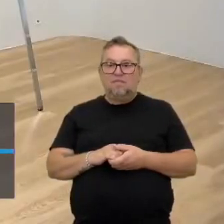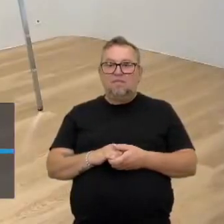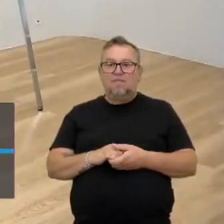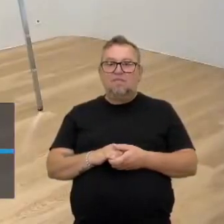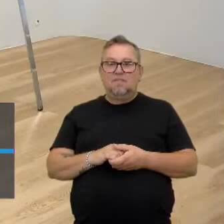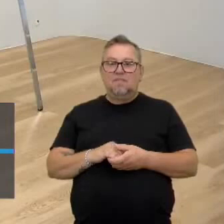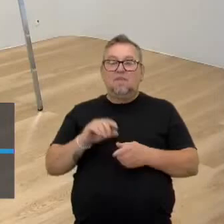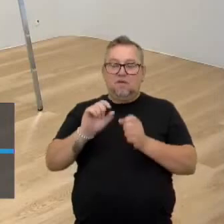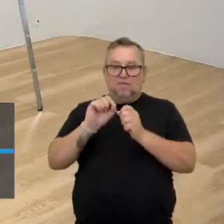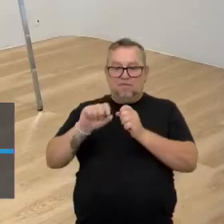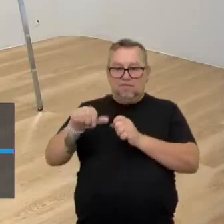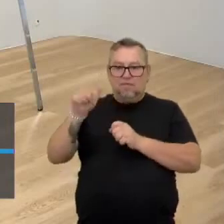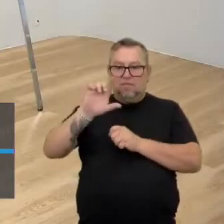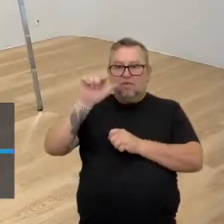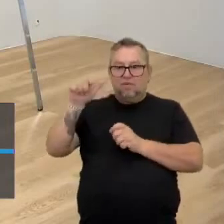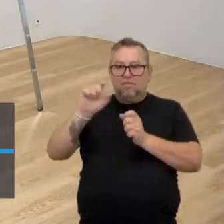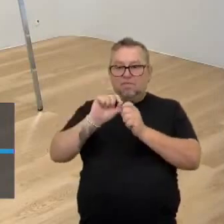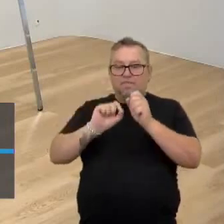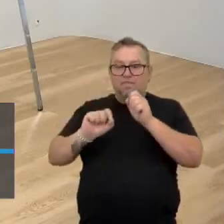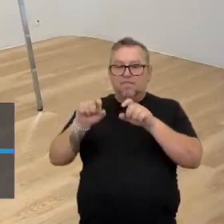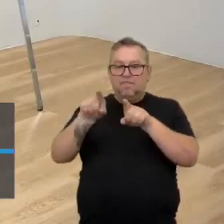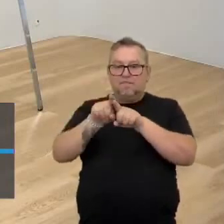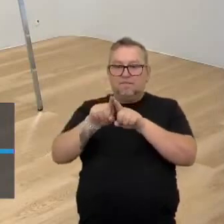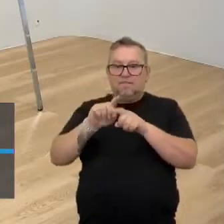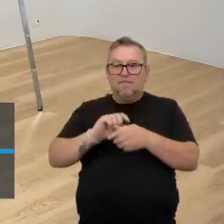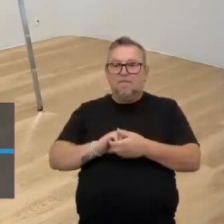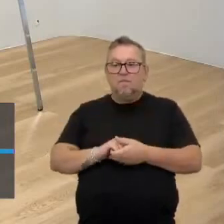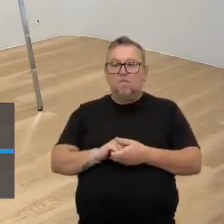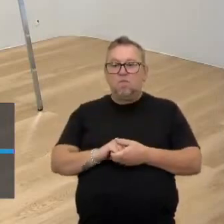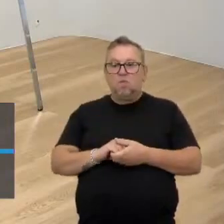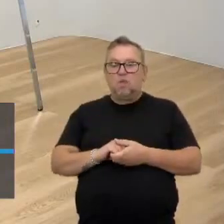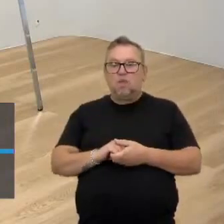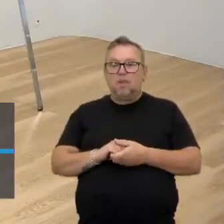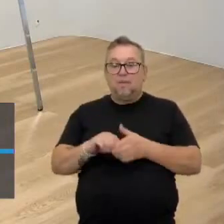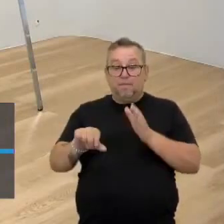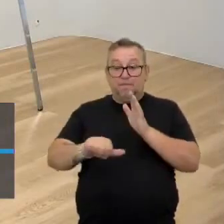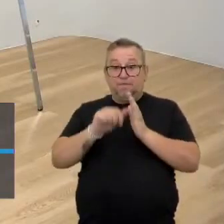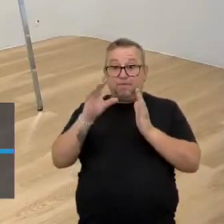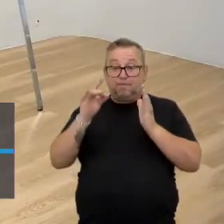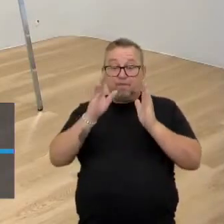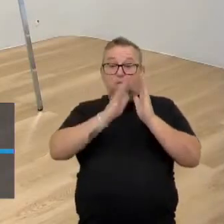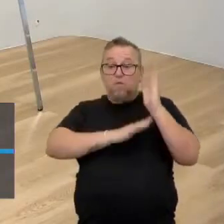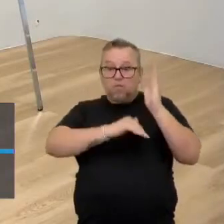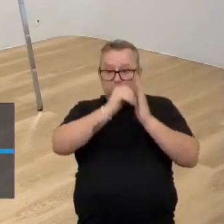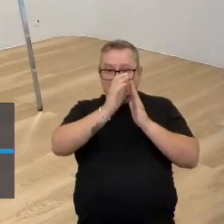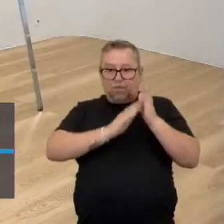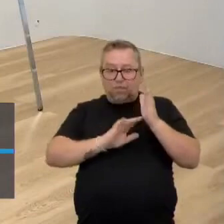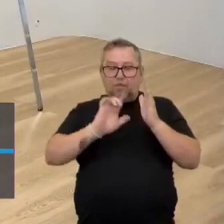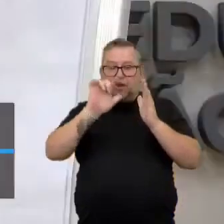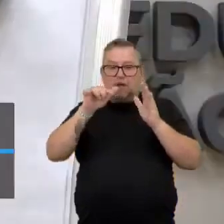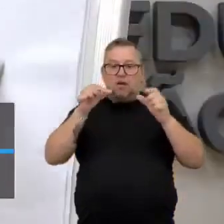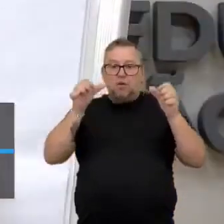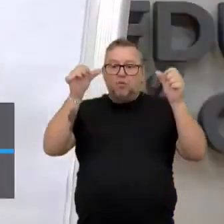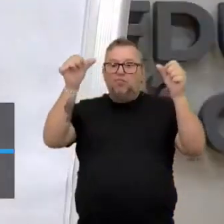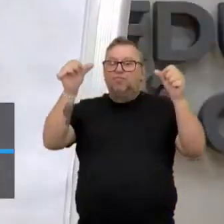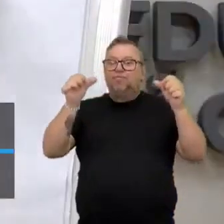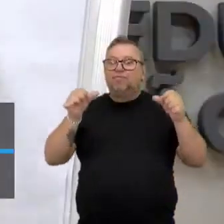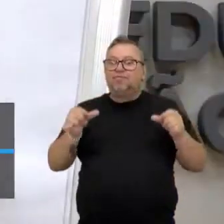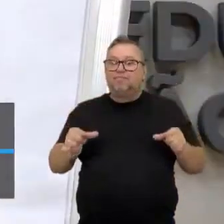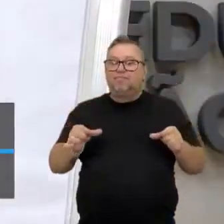para depois a gente aplicar a última camada. Então, ó, primeiro você passa a cola no local que você quer